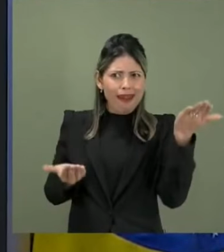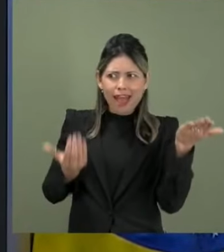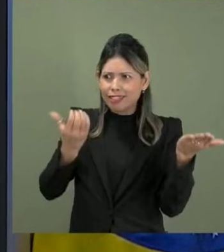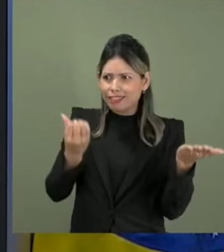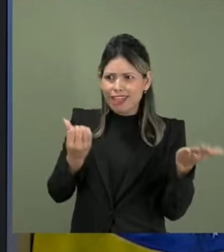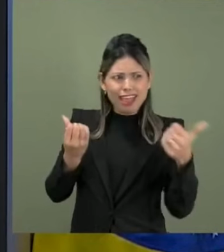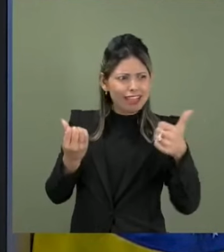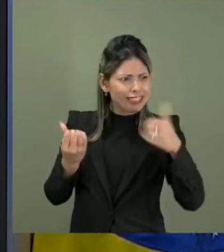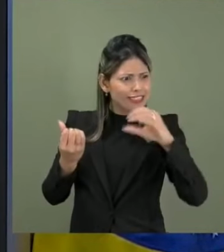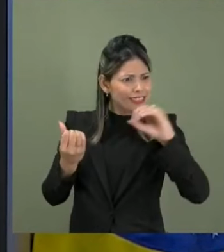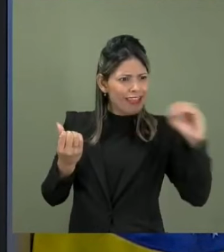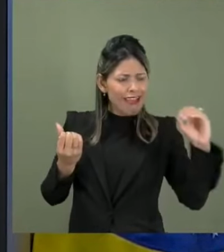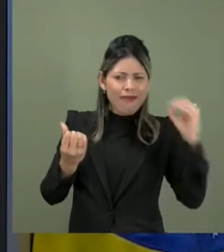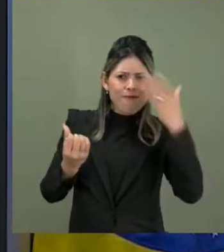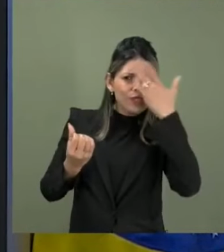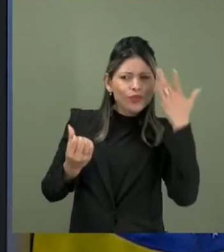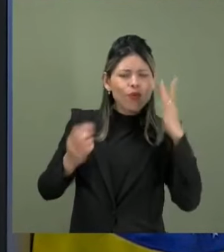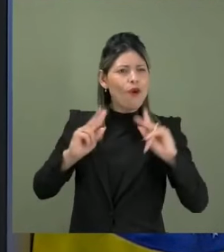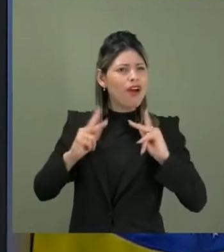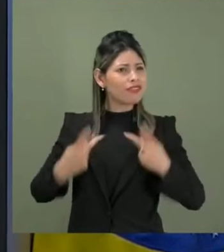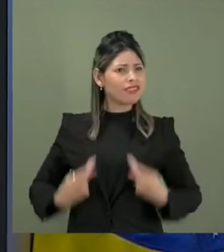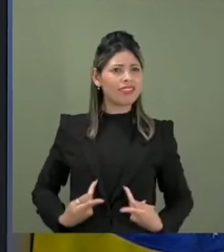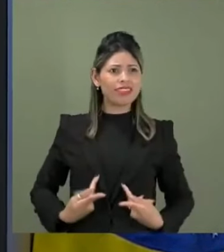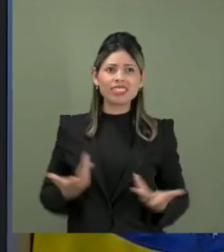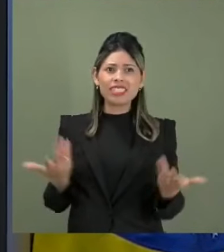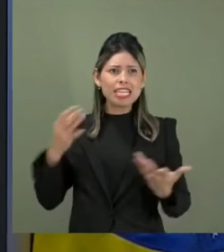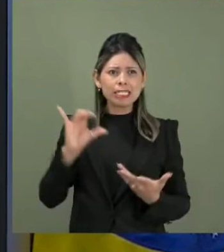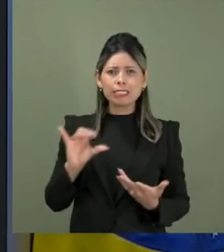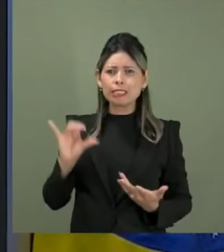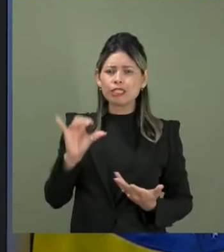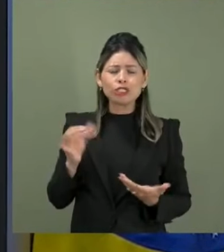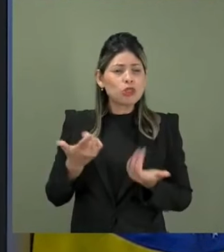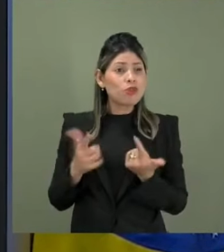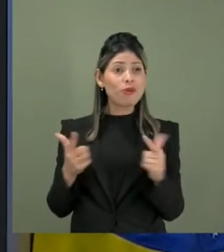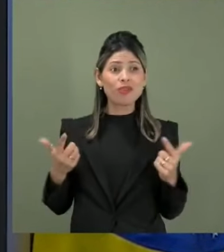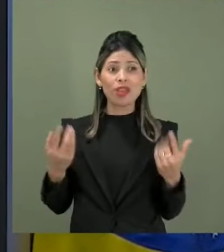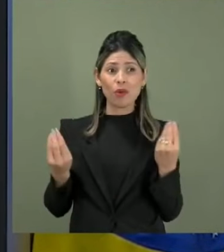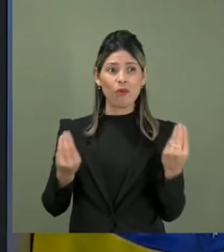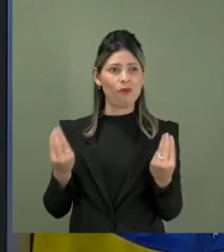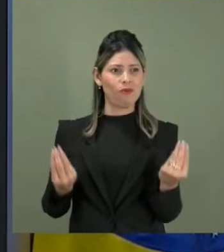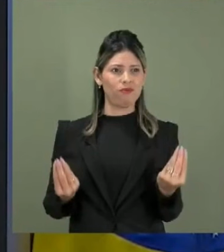deles, de uma forma humana, de uma forma sentida.